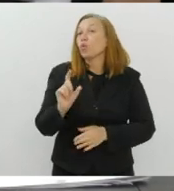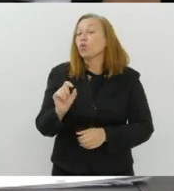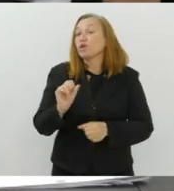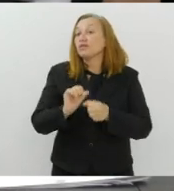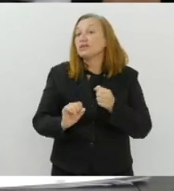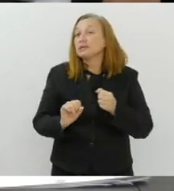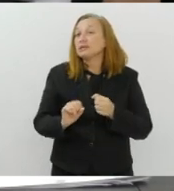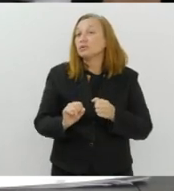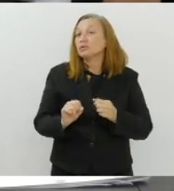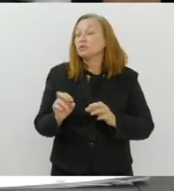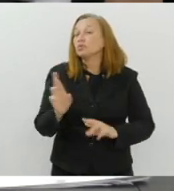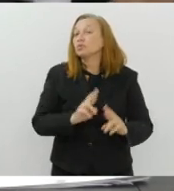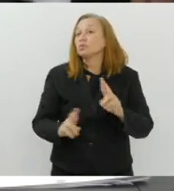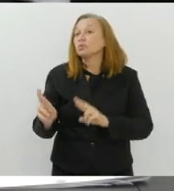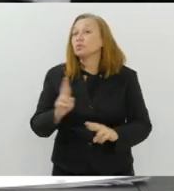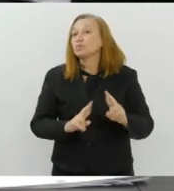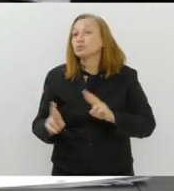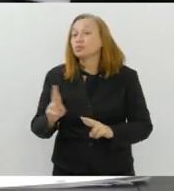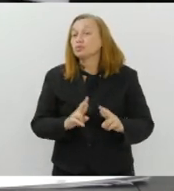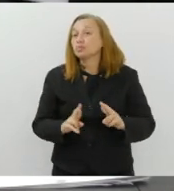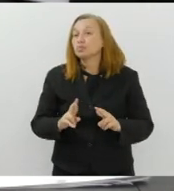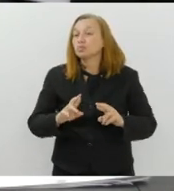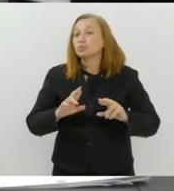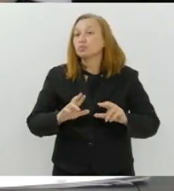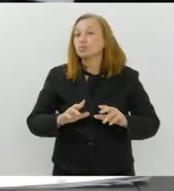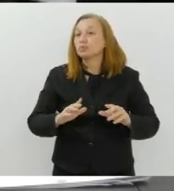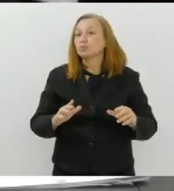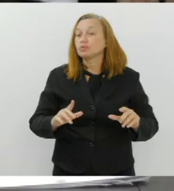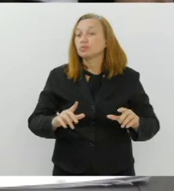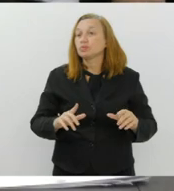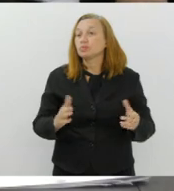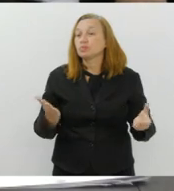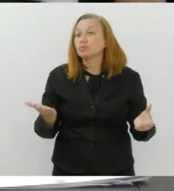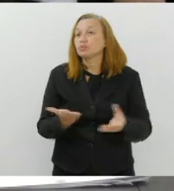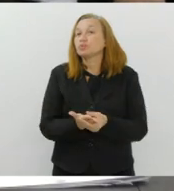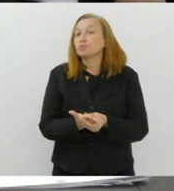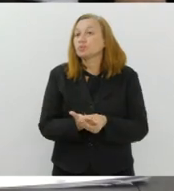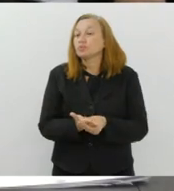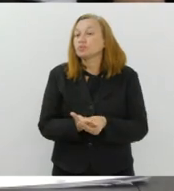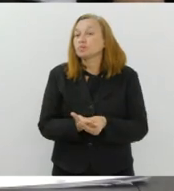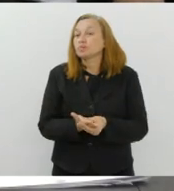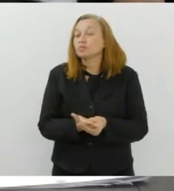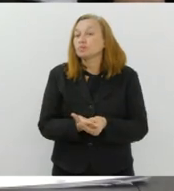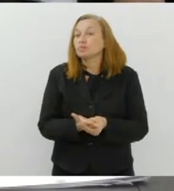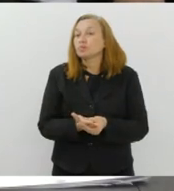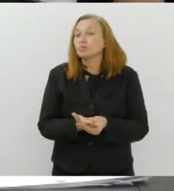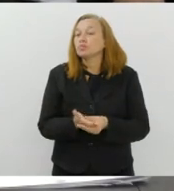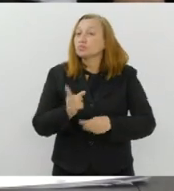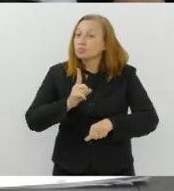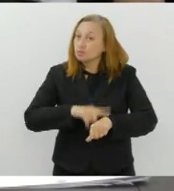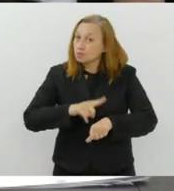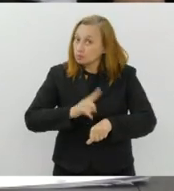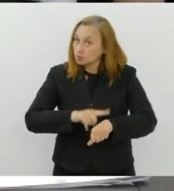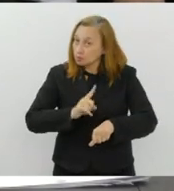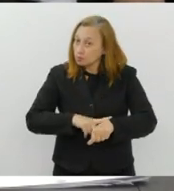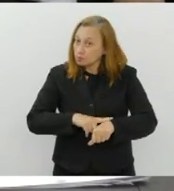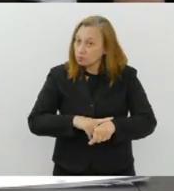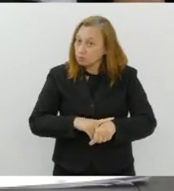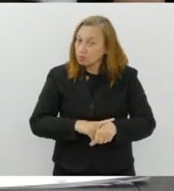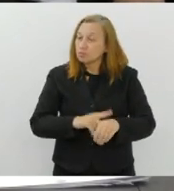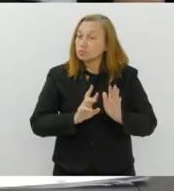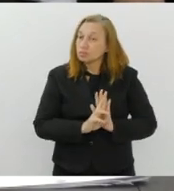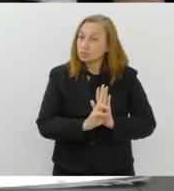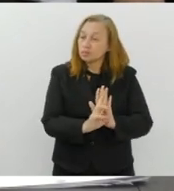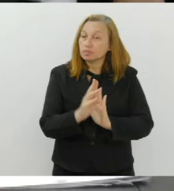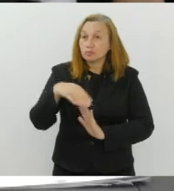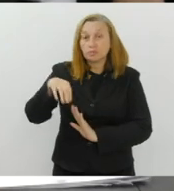com aquela relação de ações que fizemos naquele momento, inclusive com representantes, com as